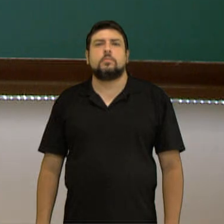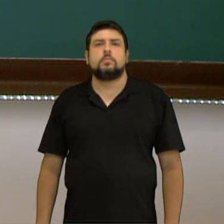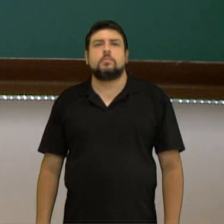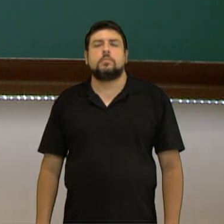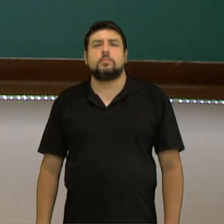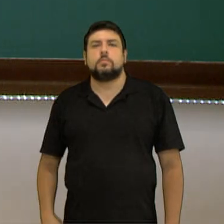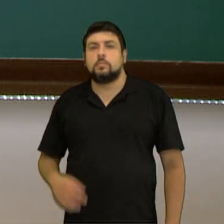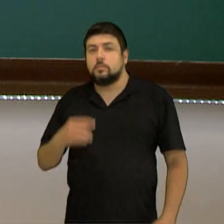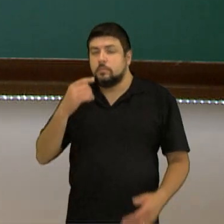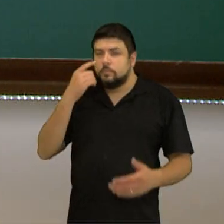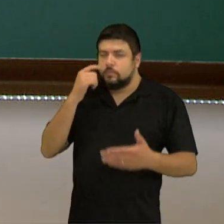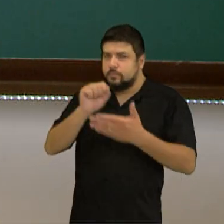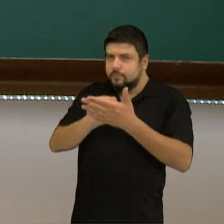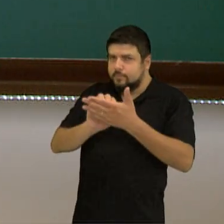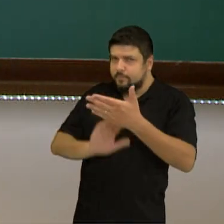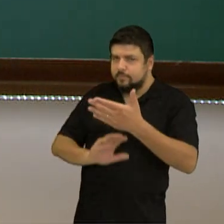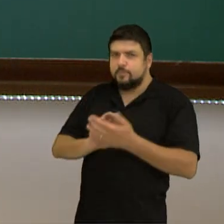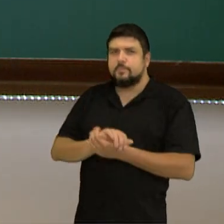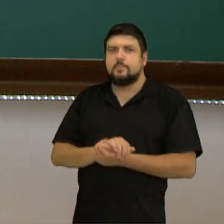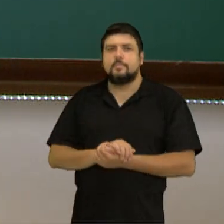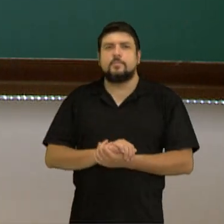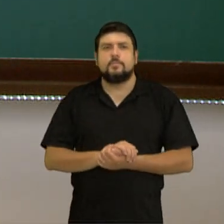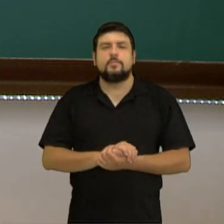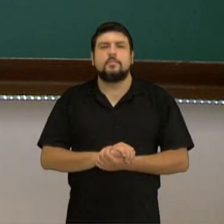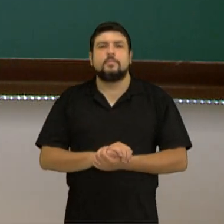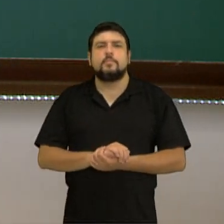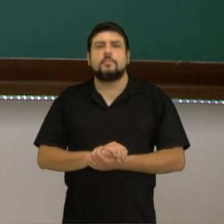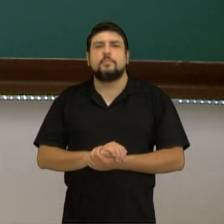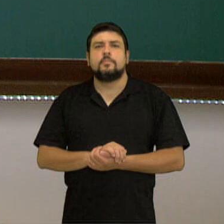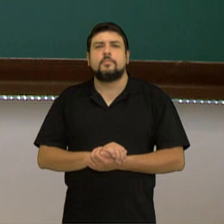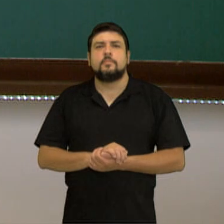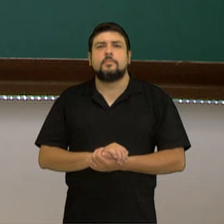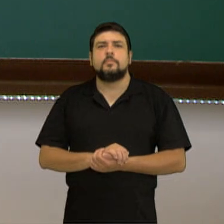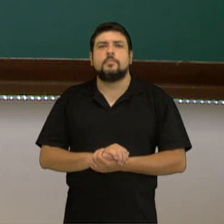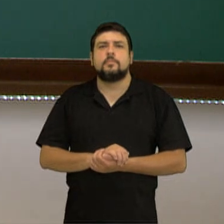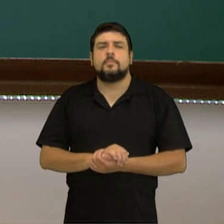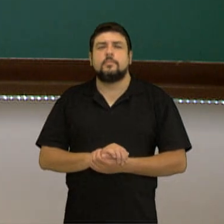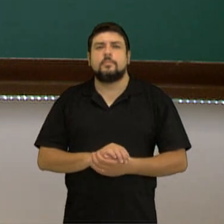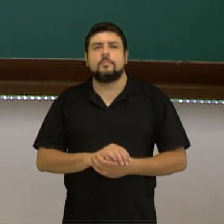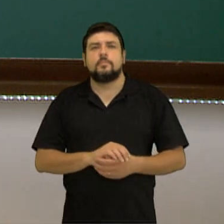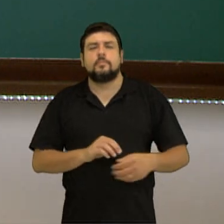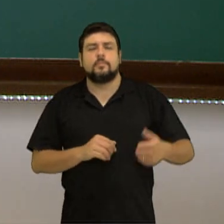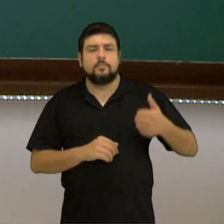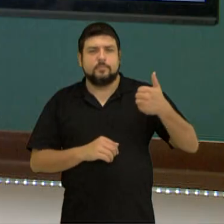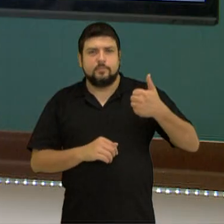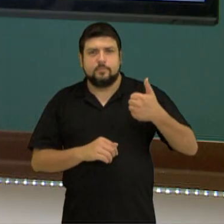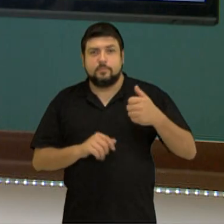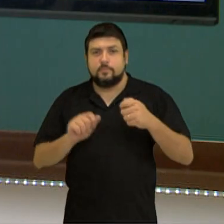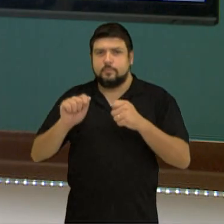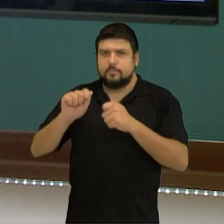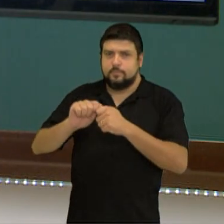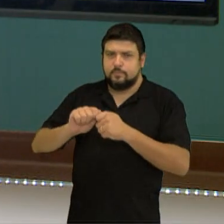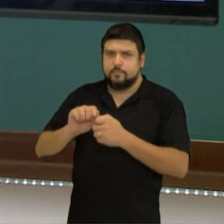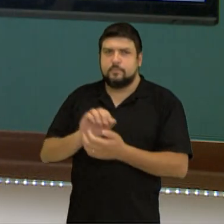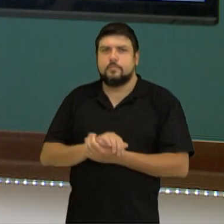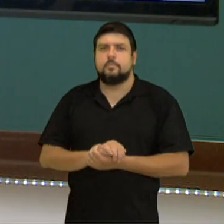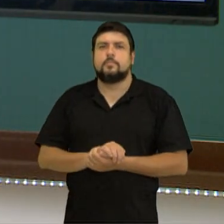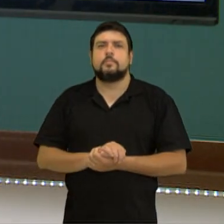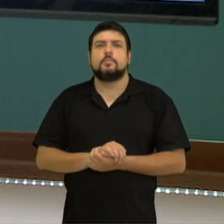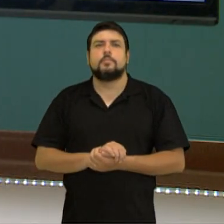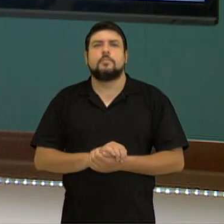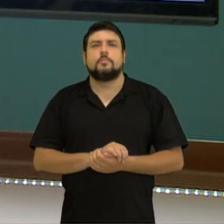Conferindo aqui a nossa atividade, bora lá. Carry out, execute, executar. Find